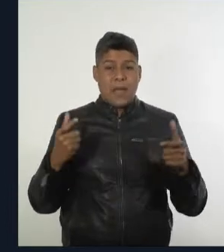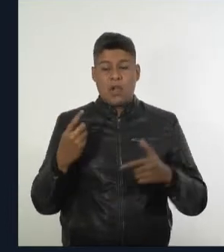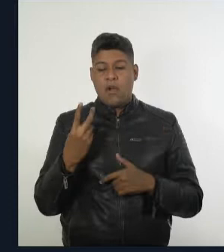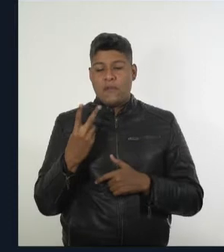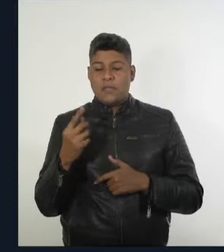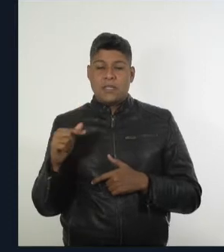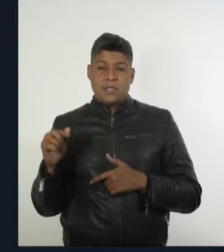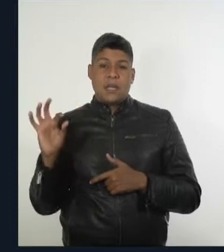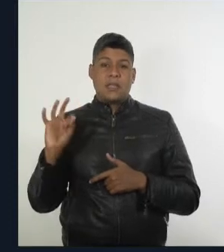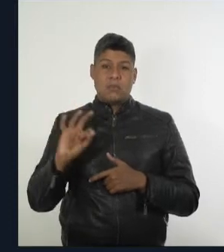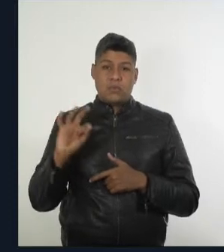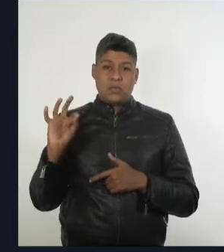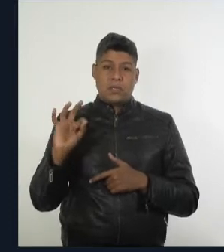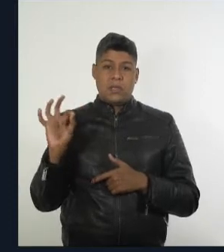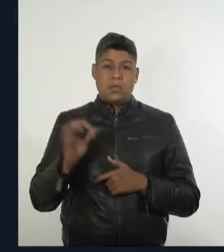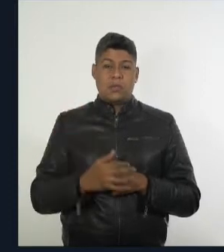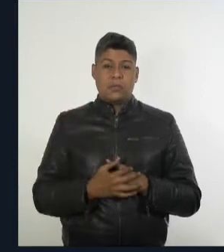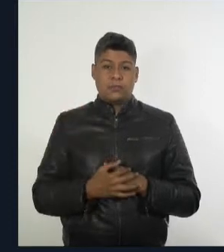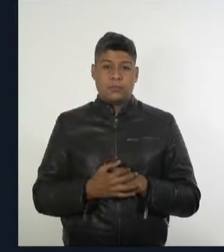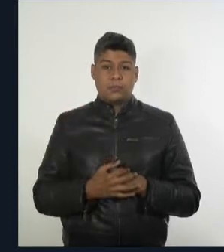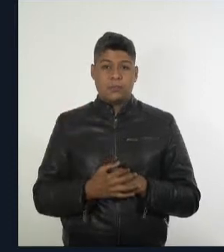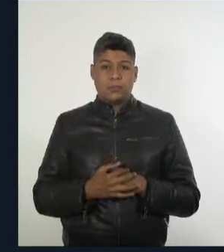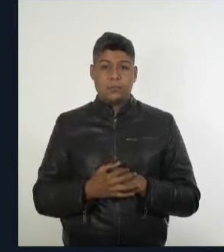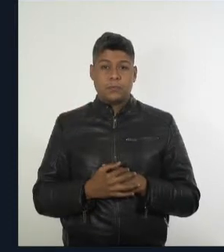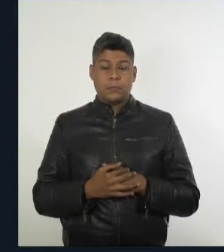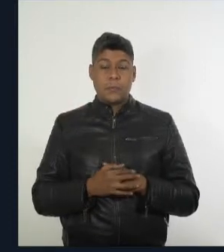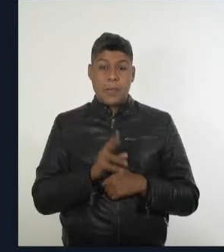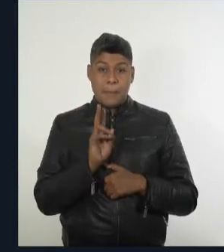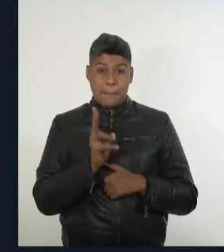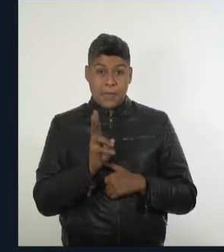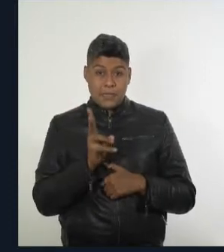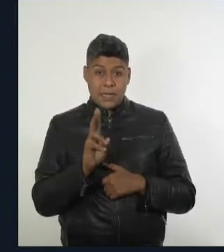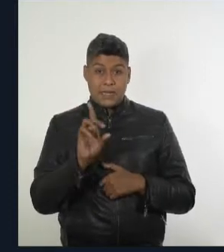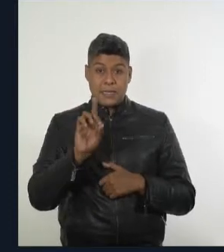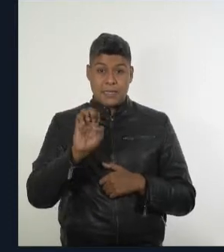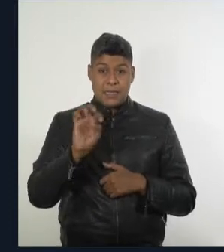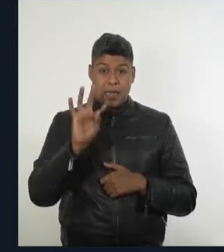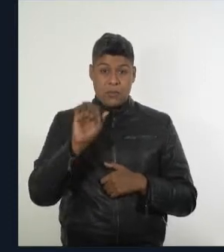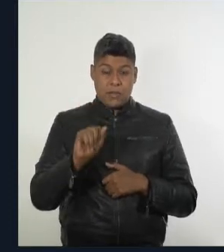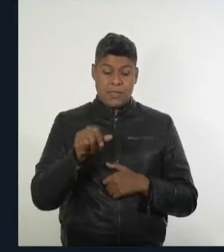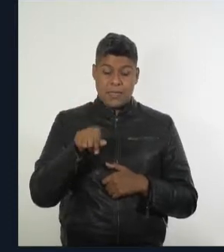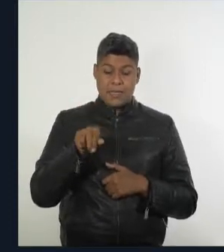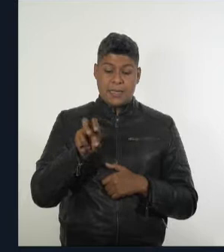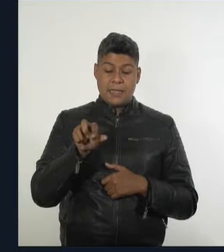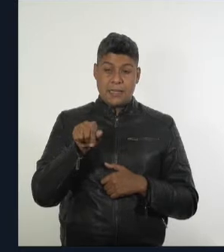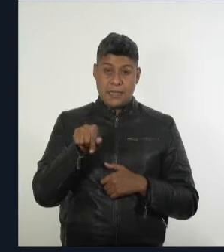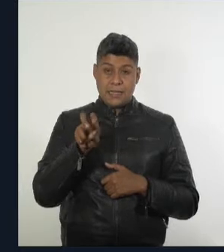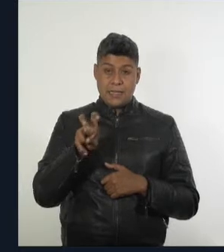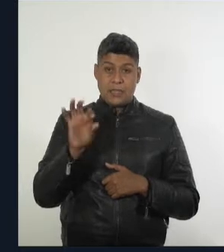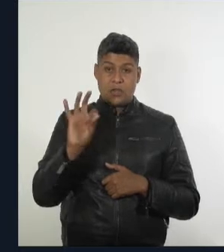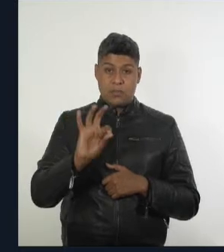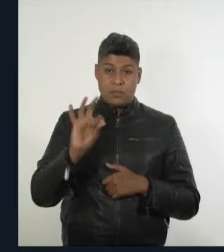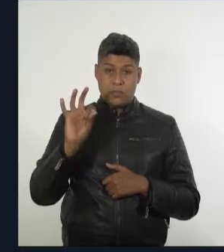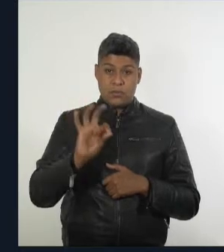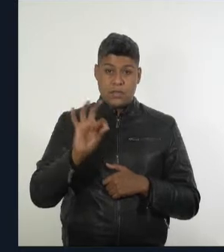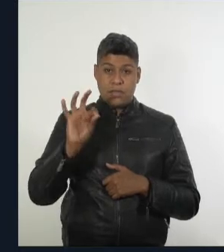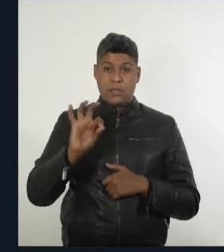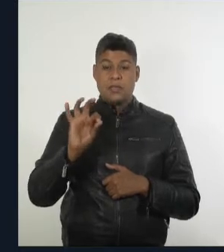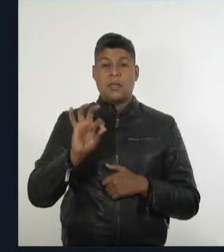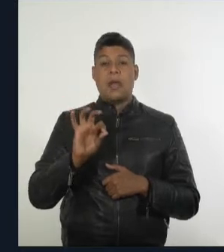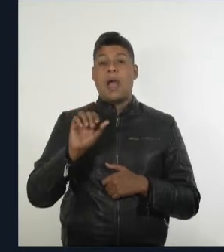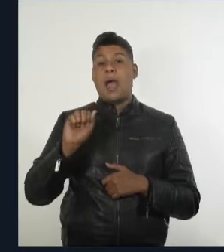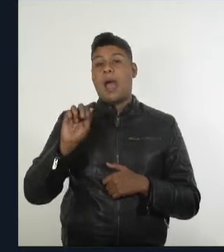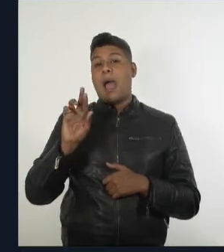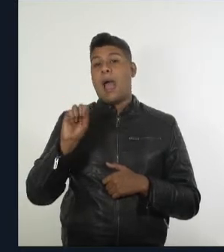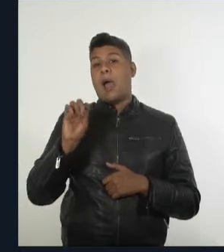27%. A prevalência da Delta ultrapassa 75% na Austrália, em Bangladesh, em